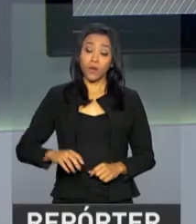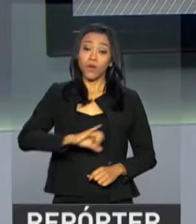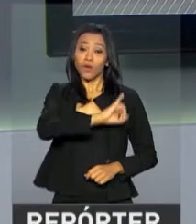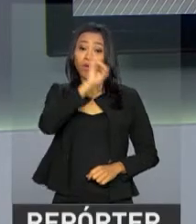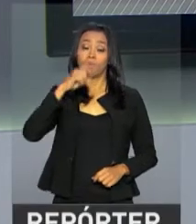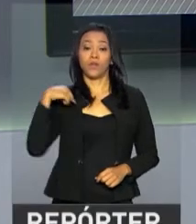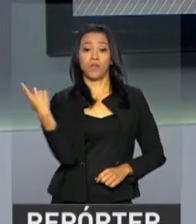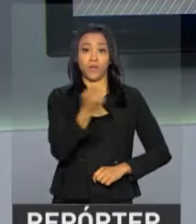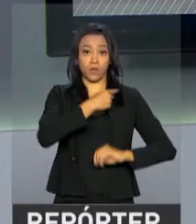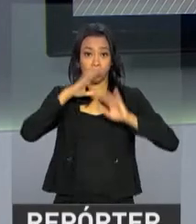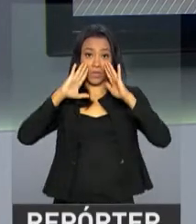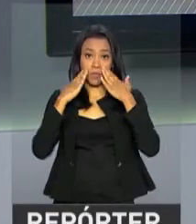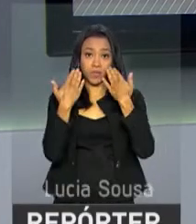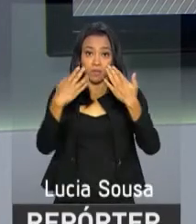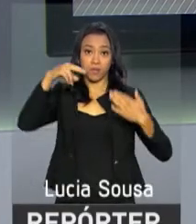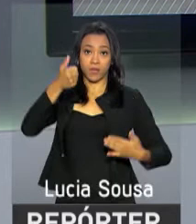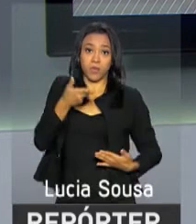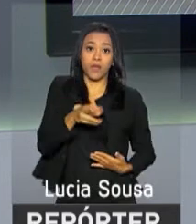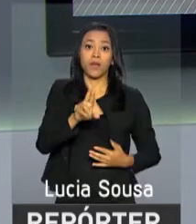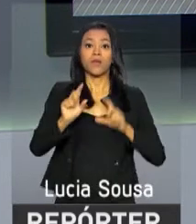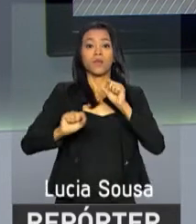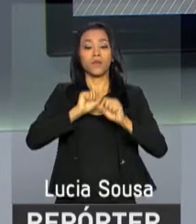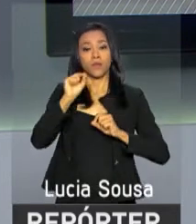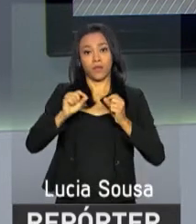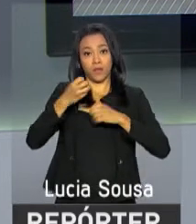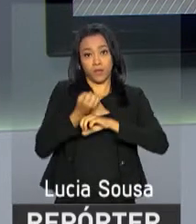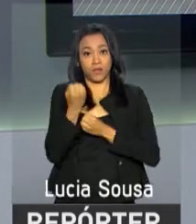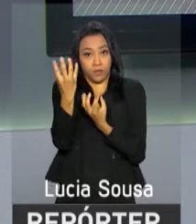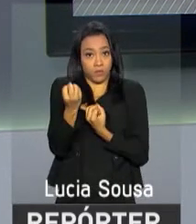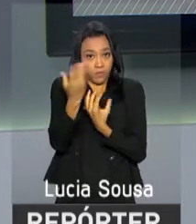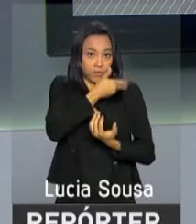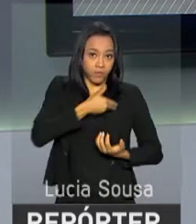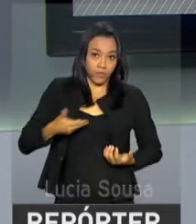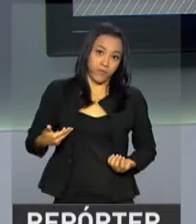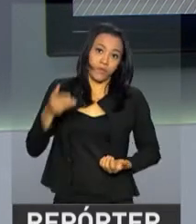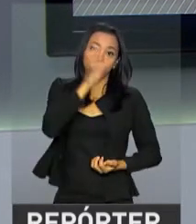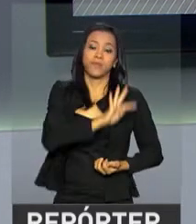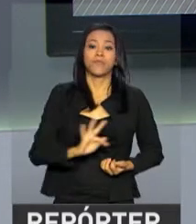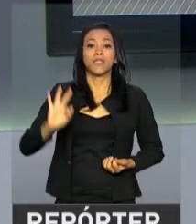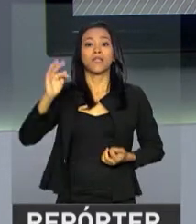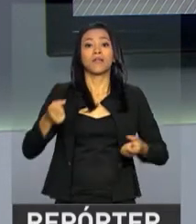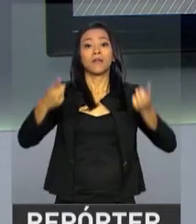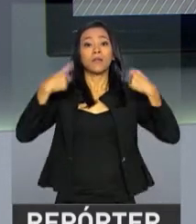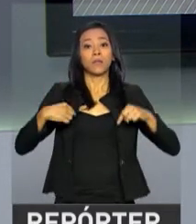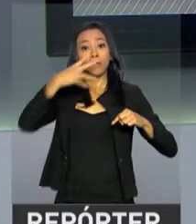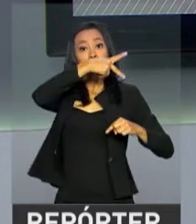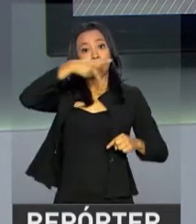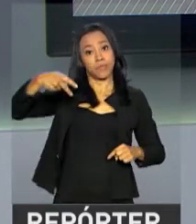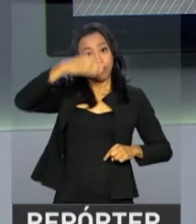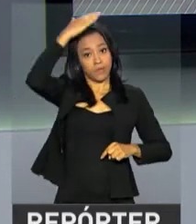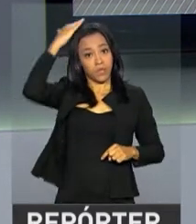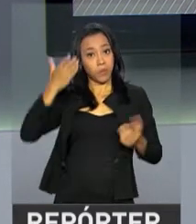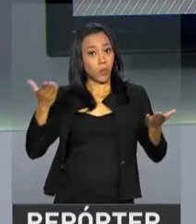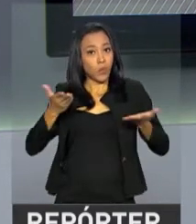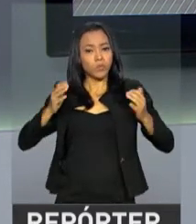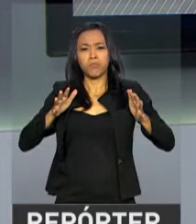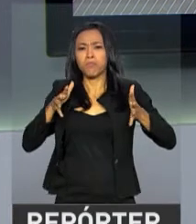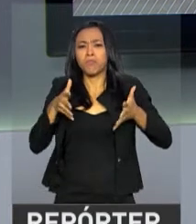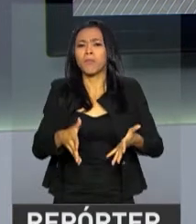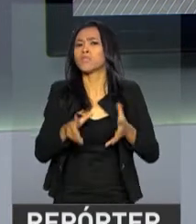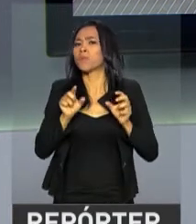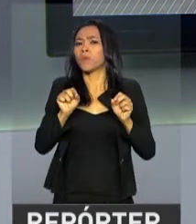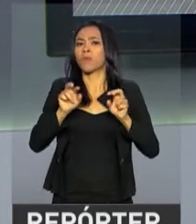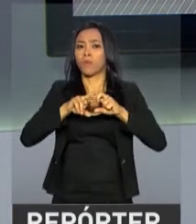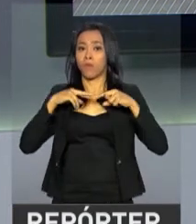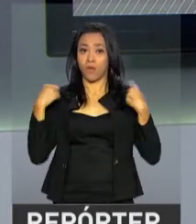Olá, estamos de volta com o repórter NBR e as notícias do governo federal. O presidente Michel Temer participa hoje da reunião do Conselho